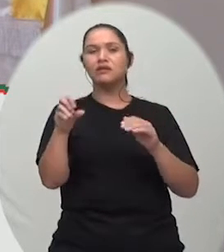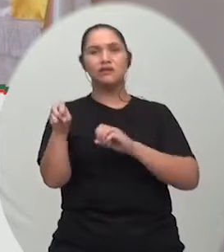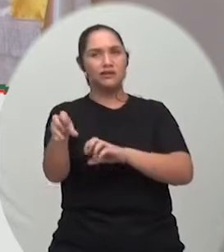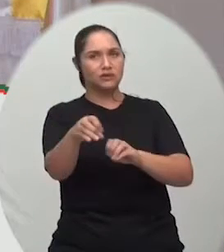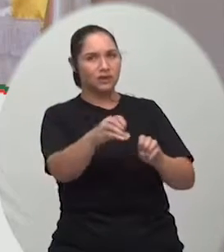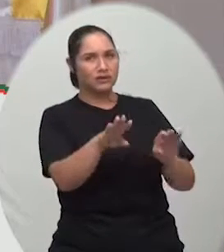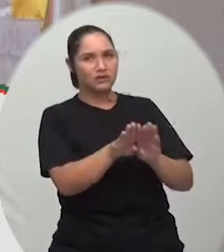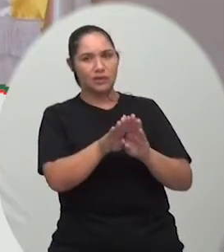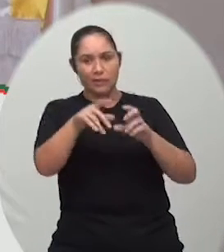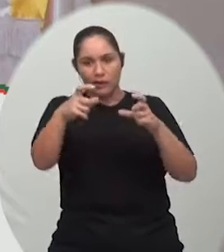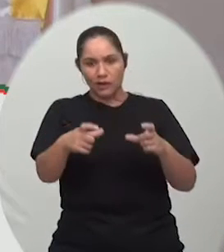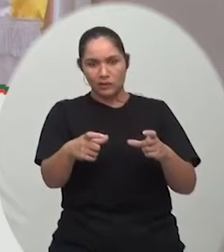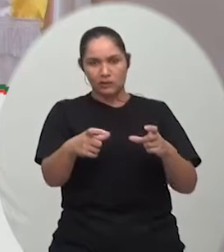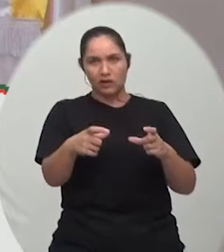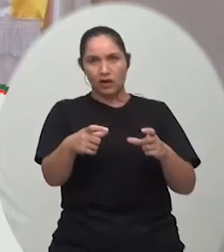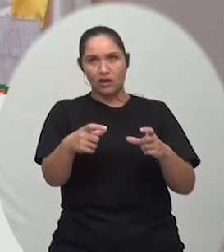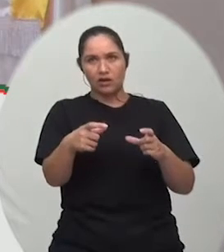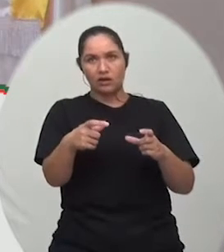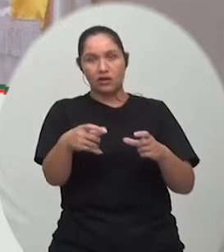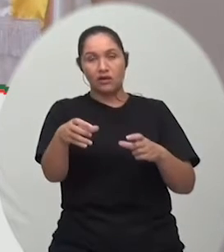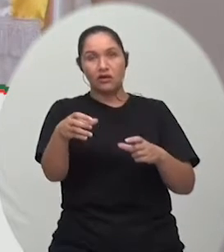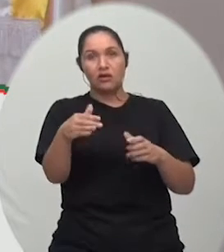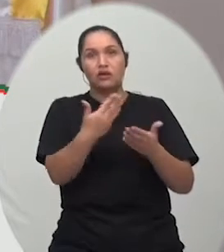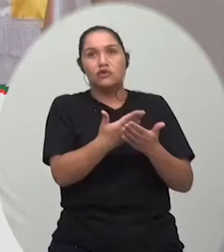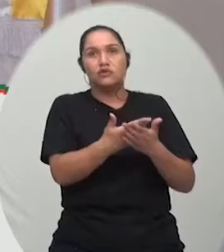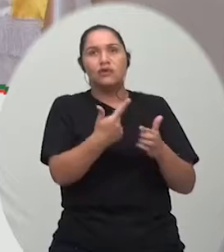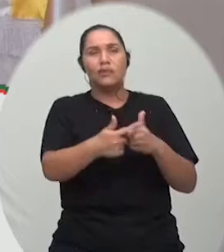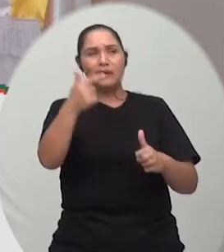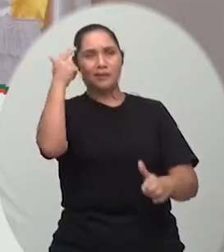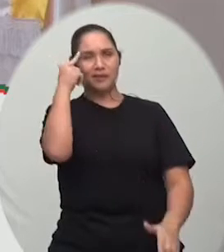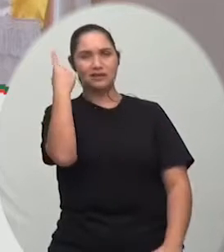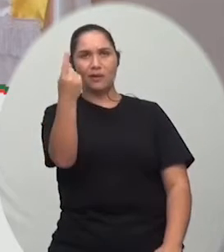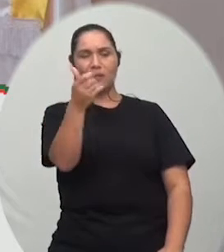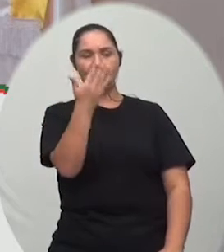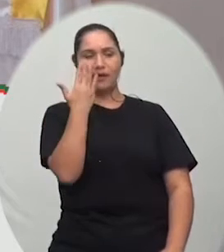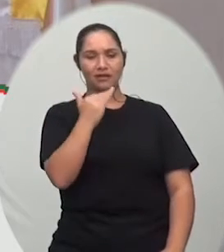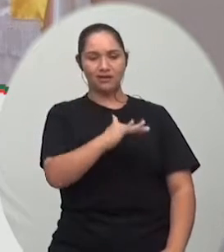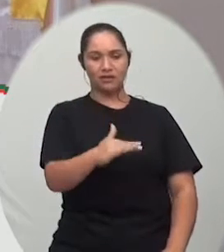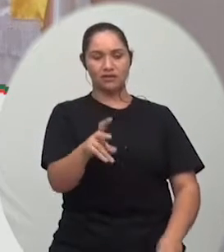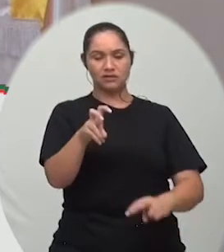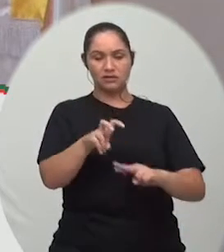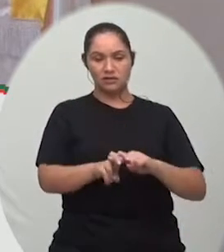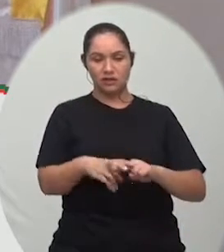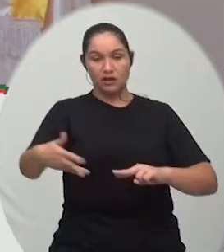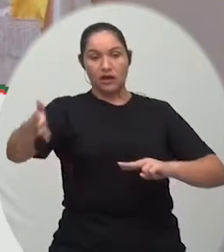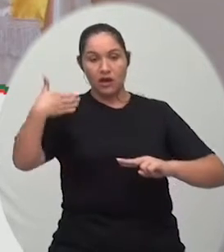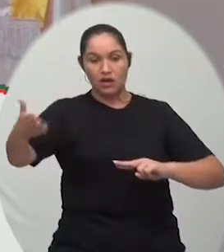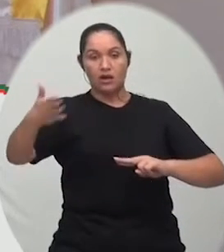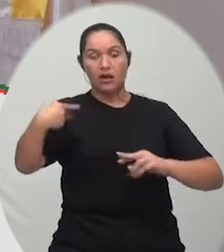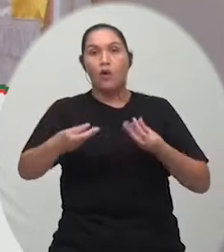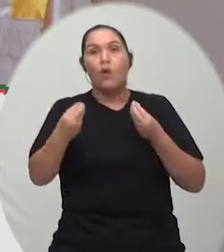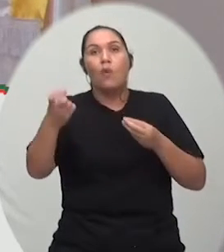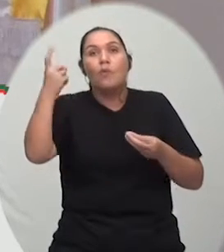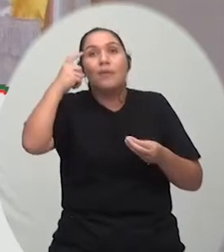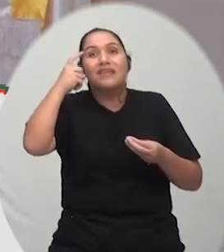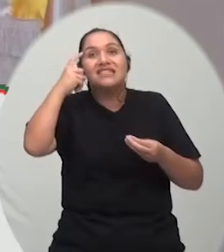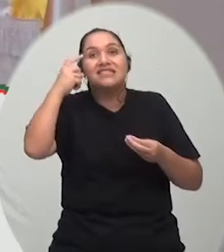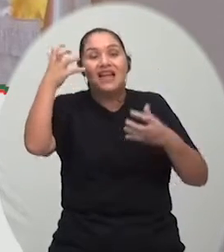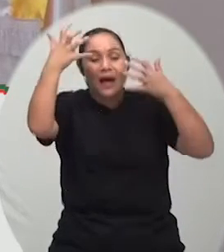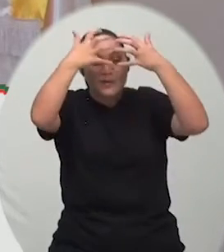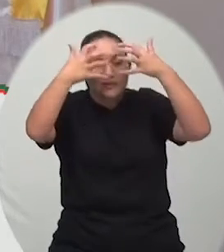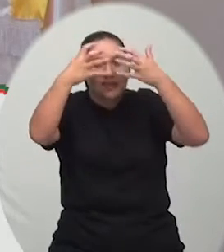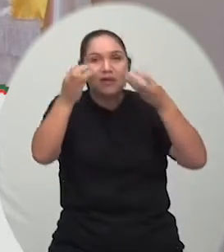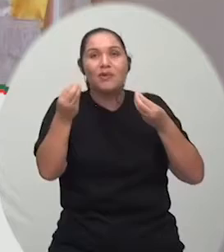Como é que uma criança dessa consegue raciocinar para aprender? Então, o ambiente escolar manda muito. Nós temos problema